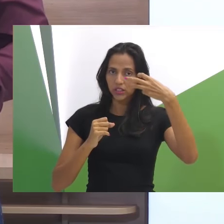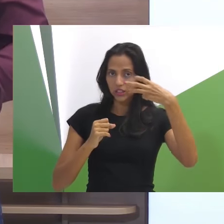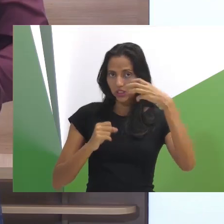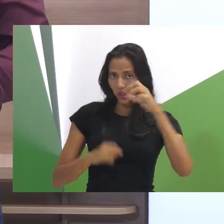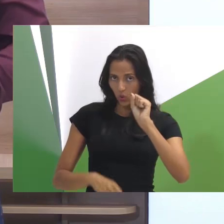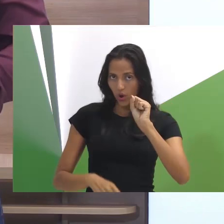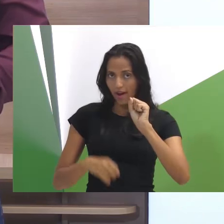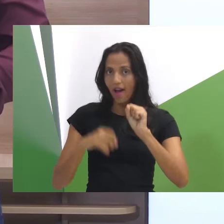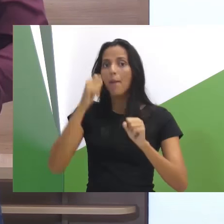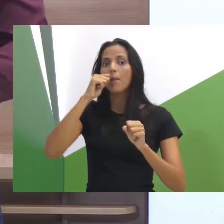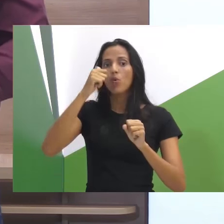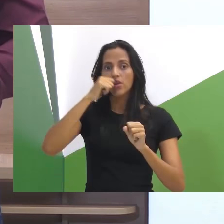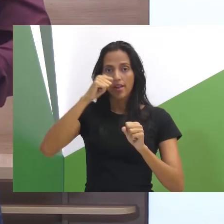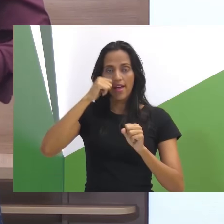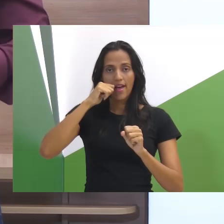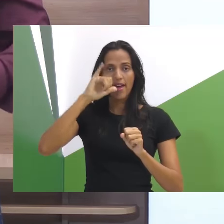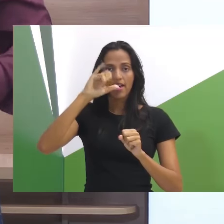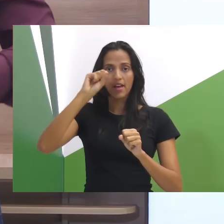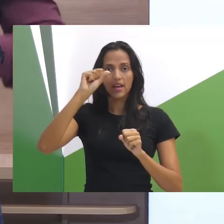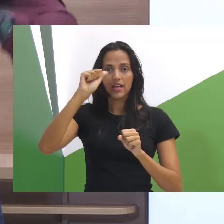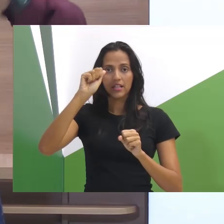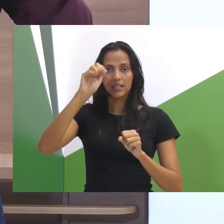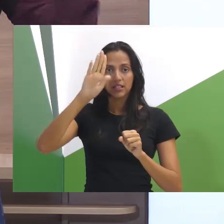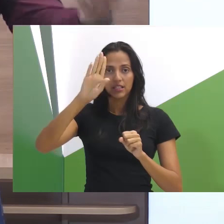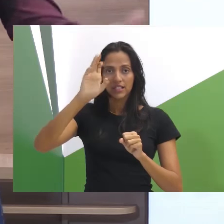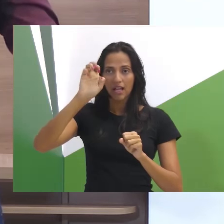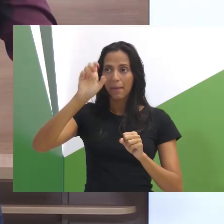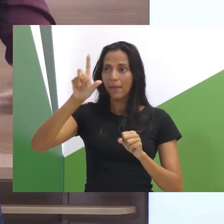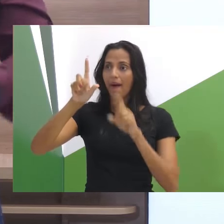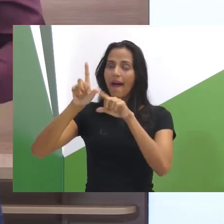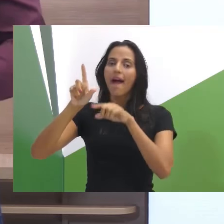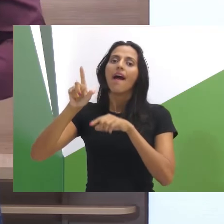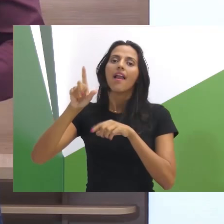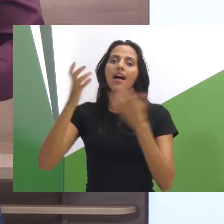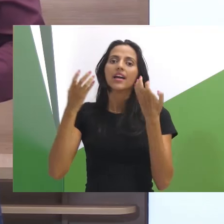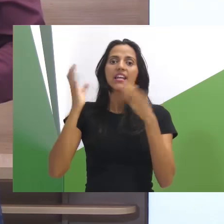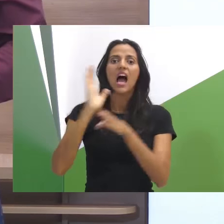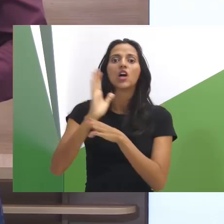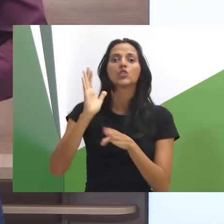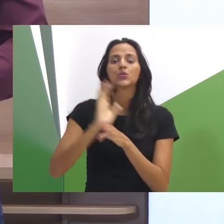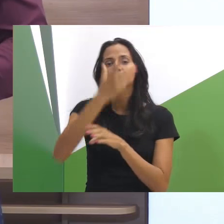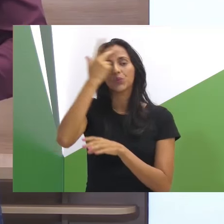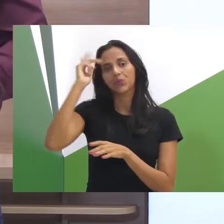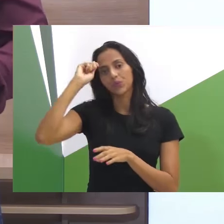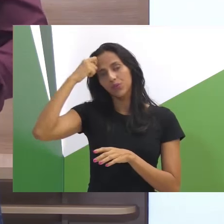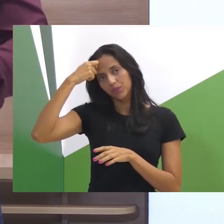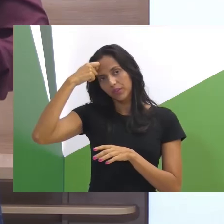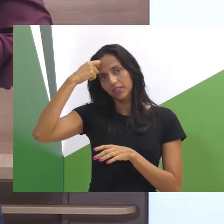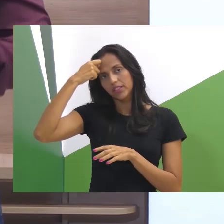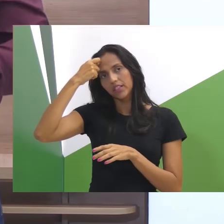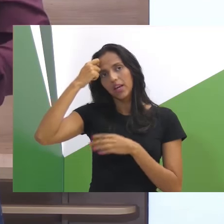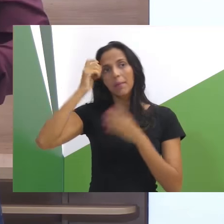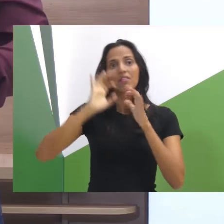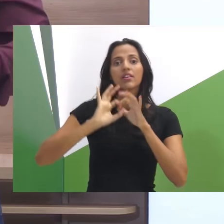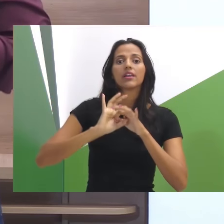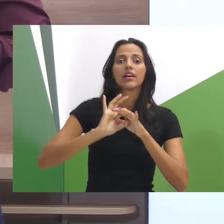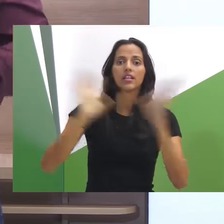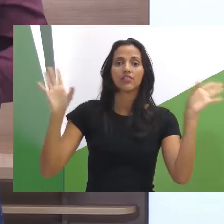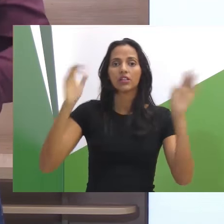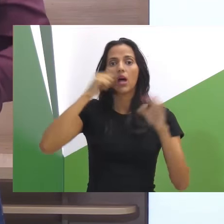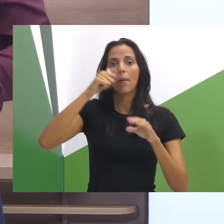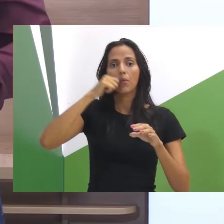aproveitando que o seu pai viaja para tratar da sua saúde na Europa, a lei, a Princesa Isabel,